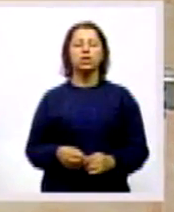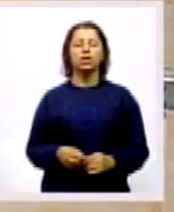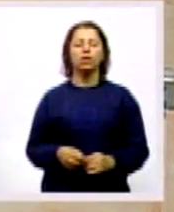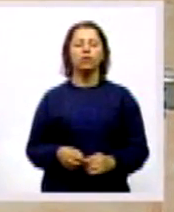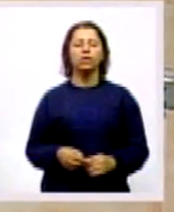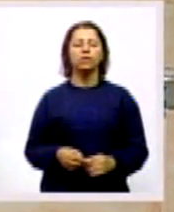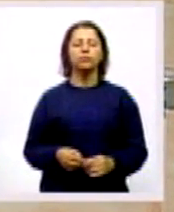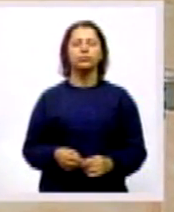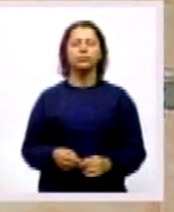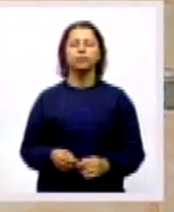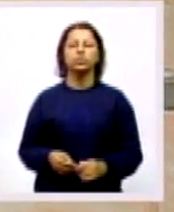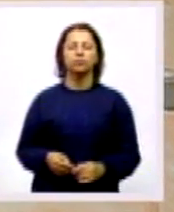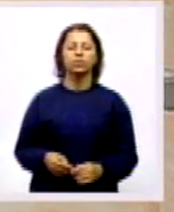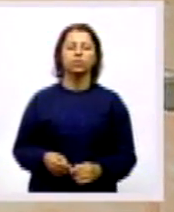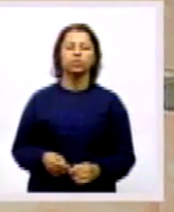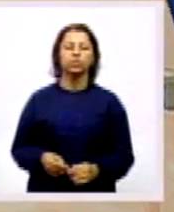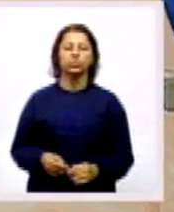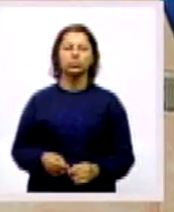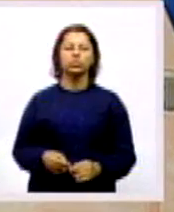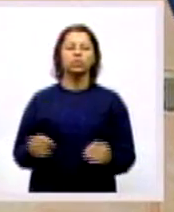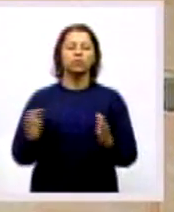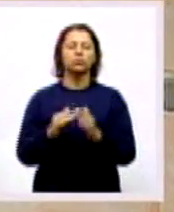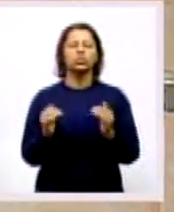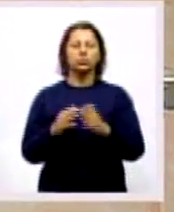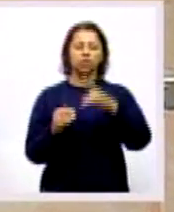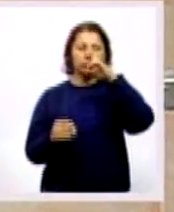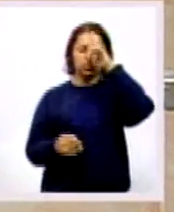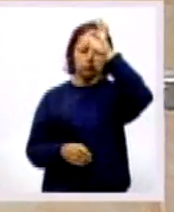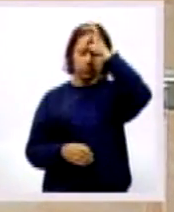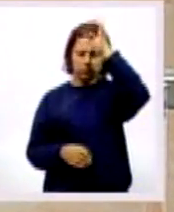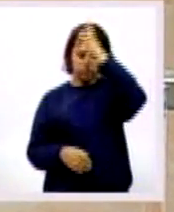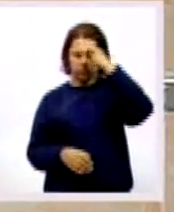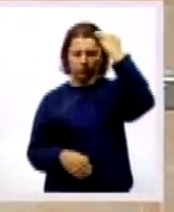E peça hoje a Deus a força do Espírito Santo,